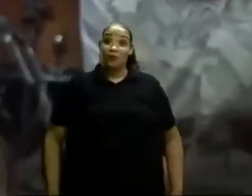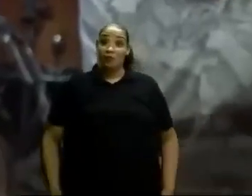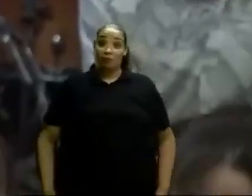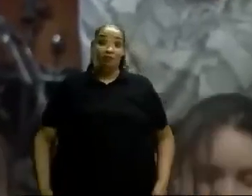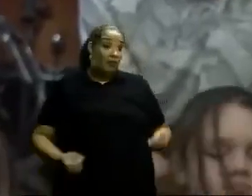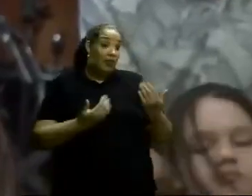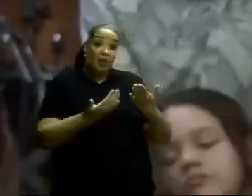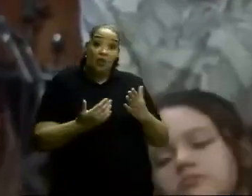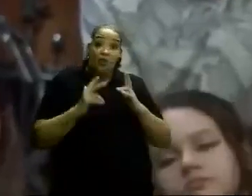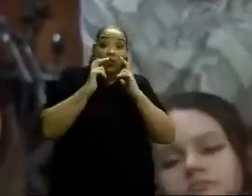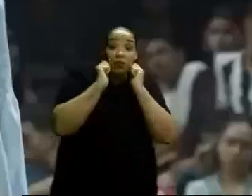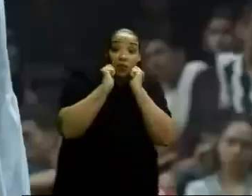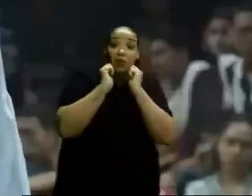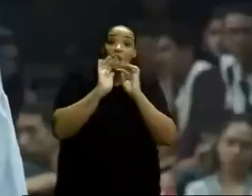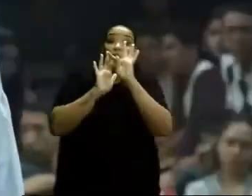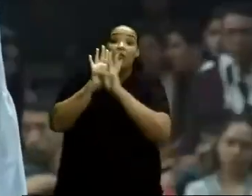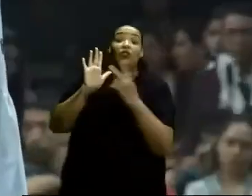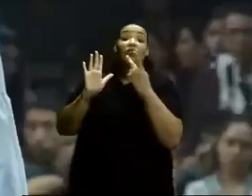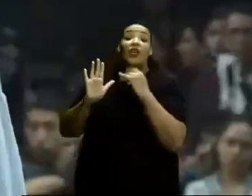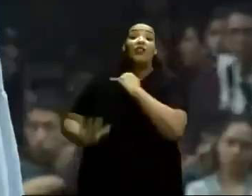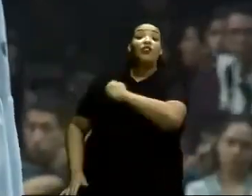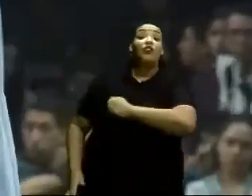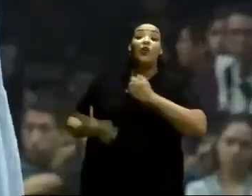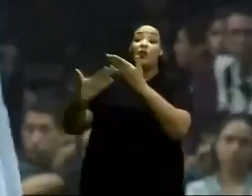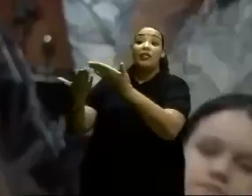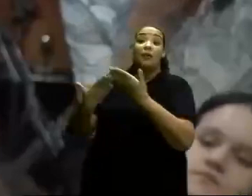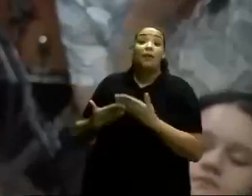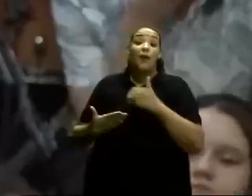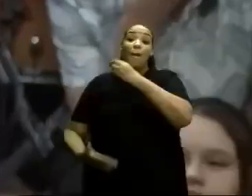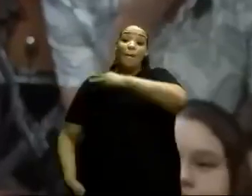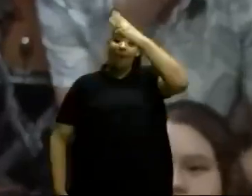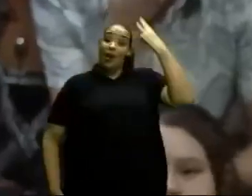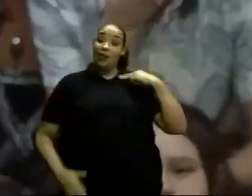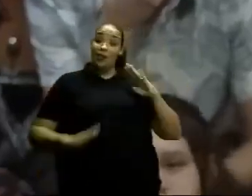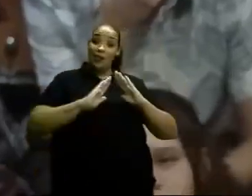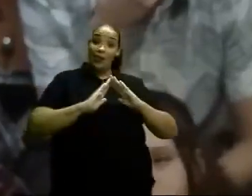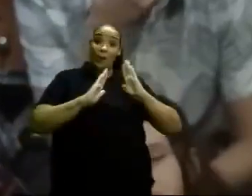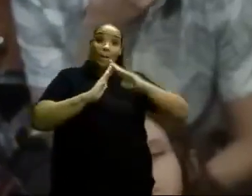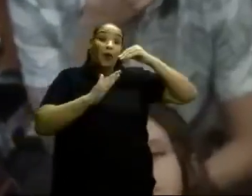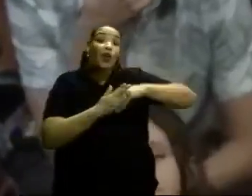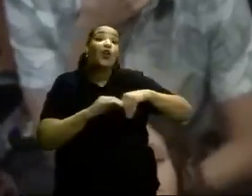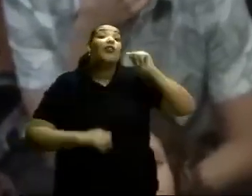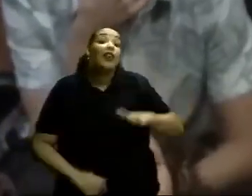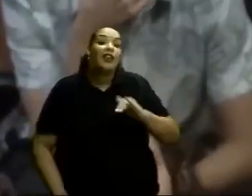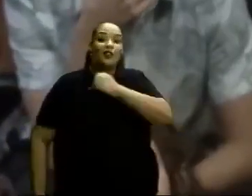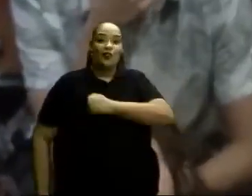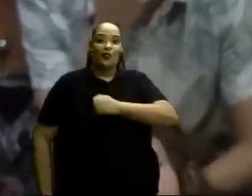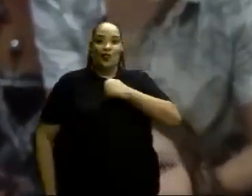Promoveu uma adoção. O texto diz que João passou a receber Maria desde aquele dia em sua casa. Maria morou com quem? Com João!